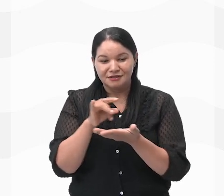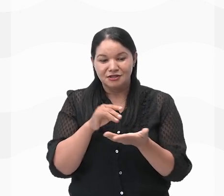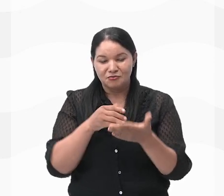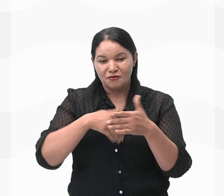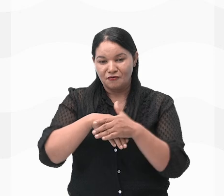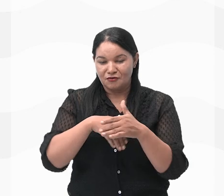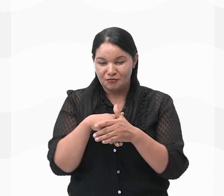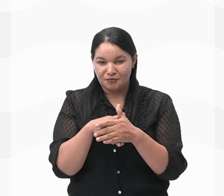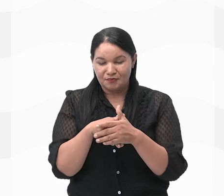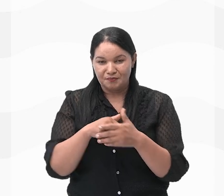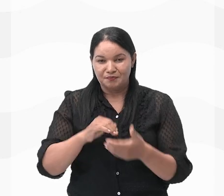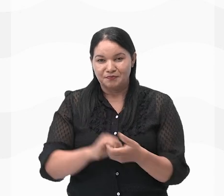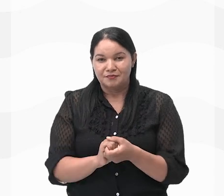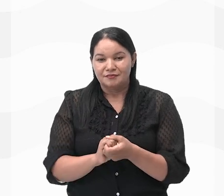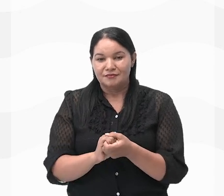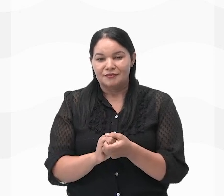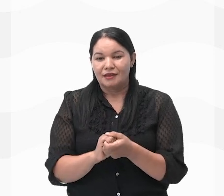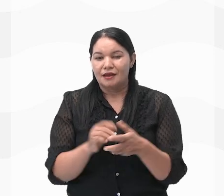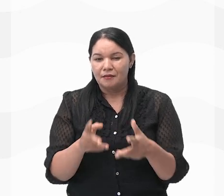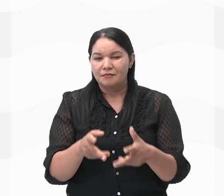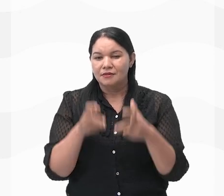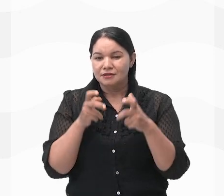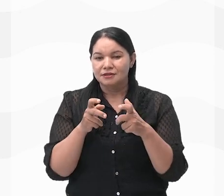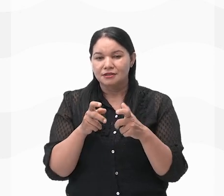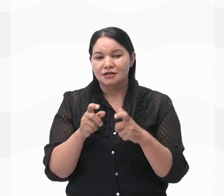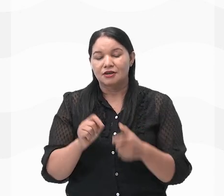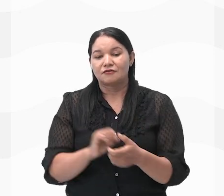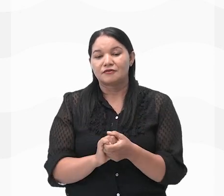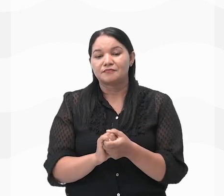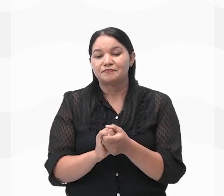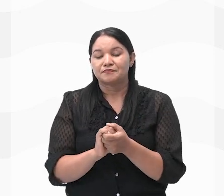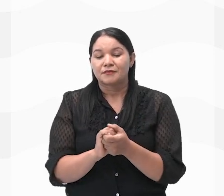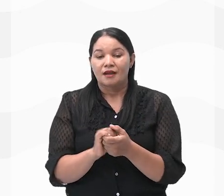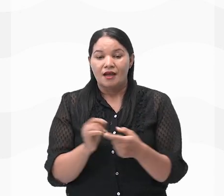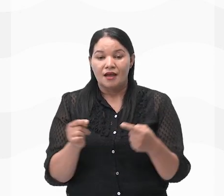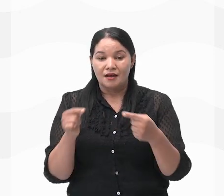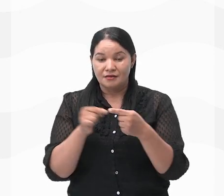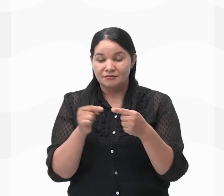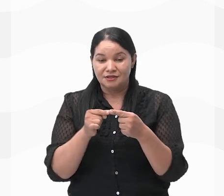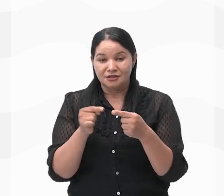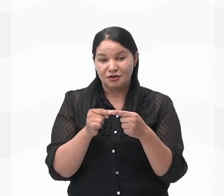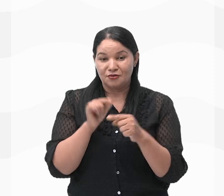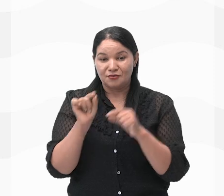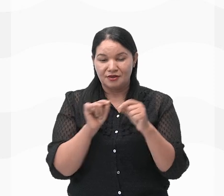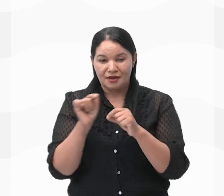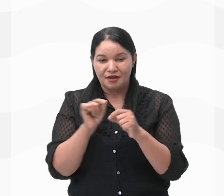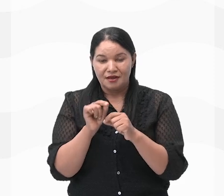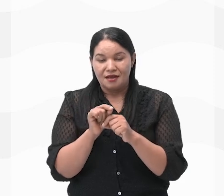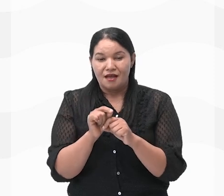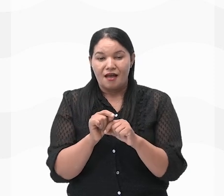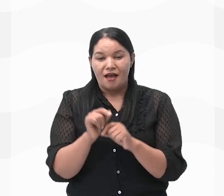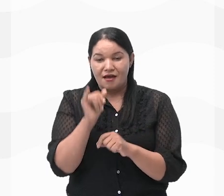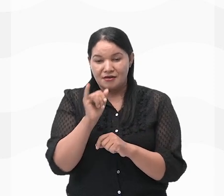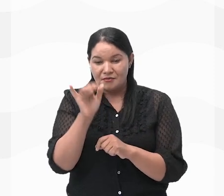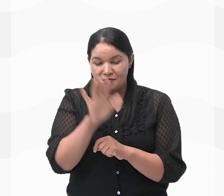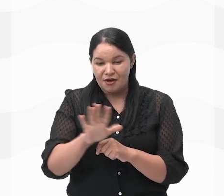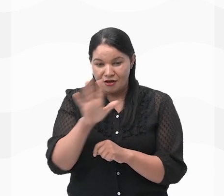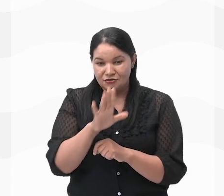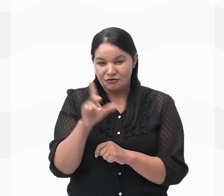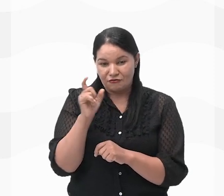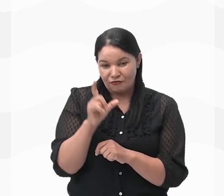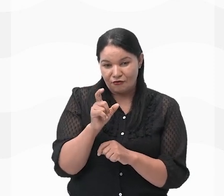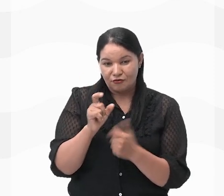combinação aqui da minha foto, da minha imagem, com um texto convincente, cria uma narrativa